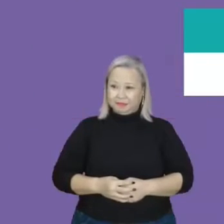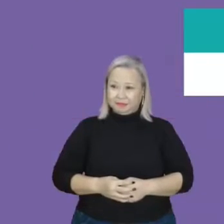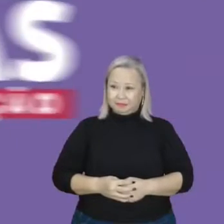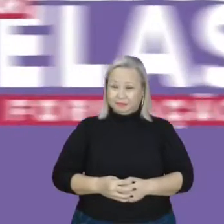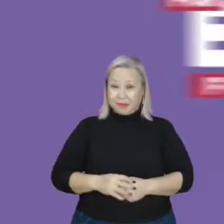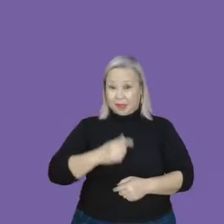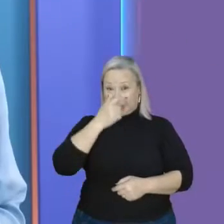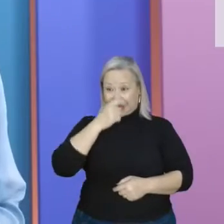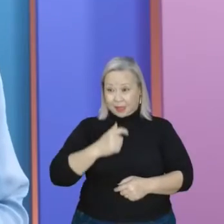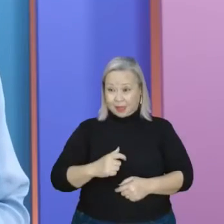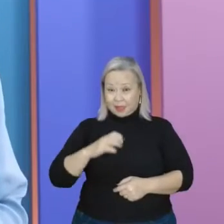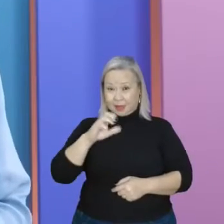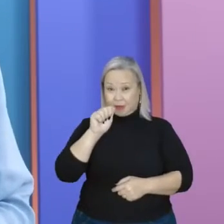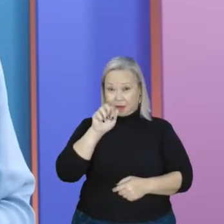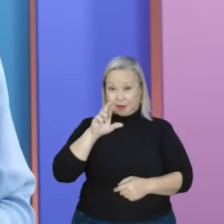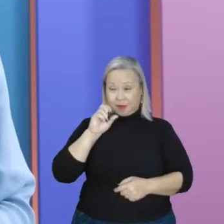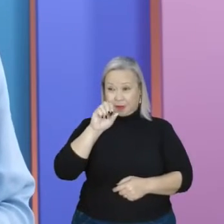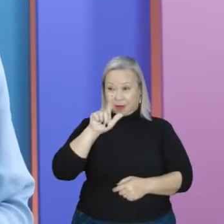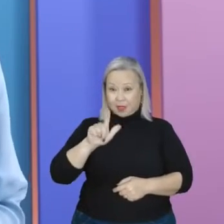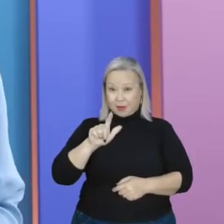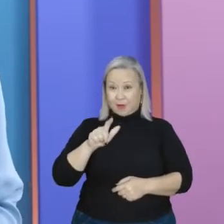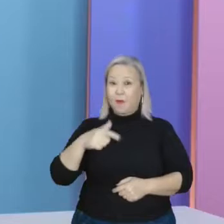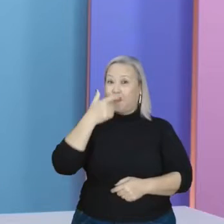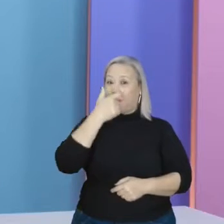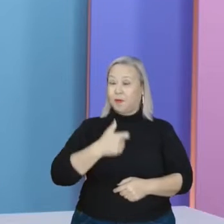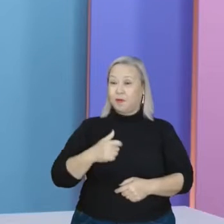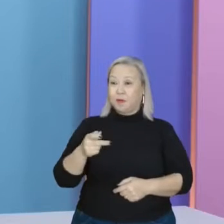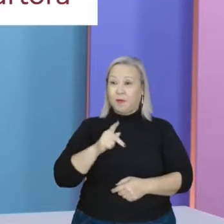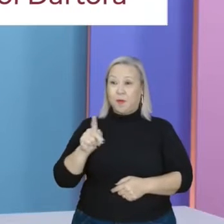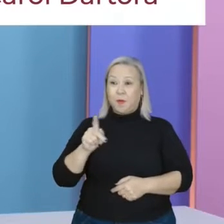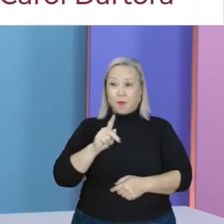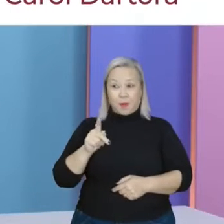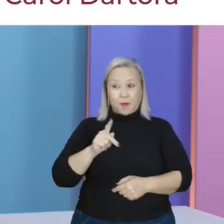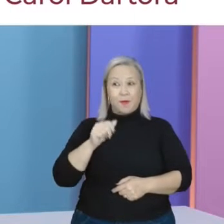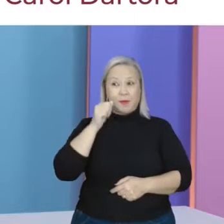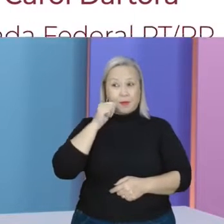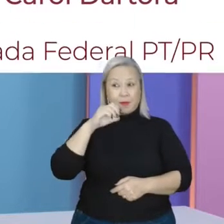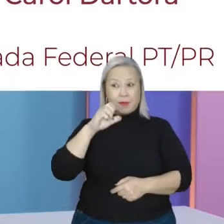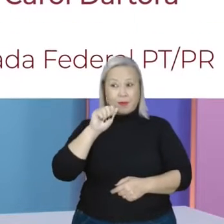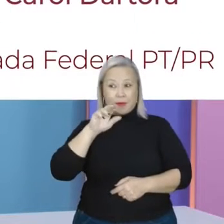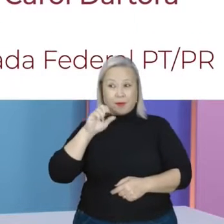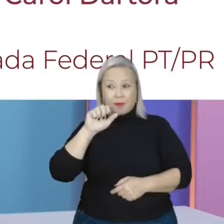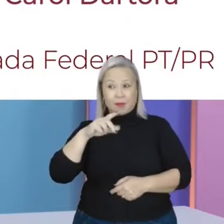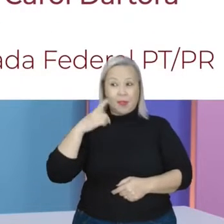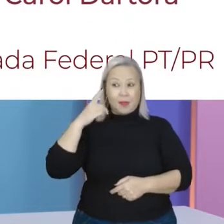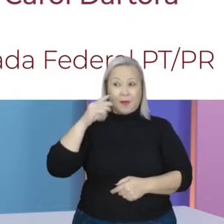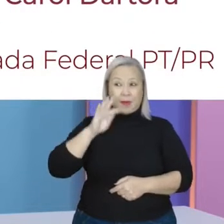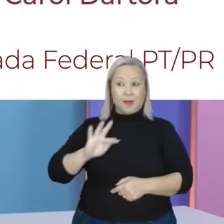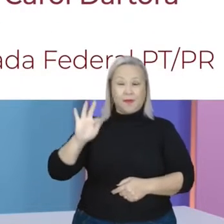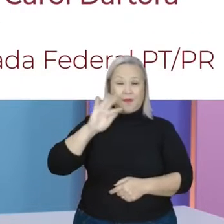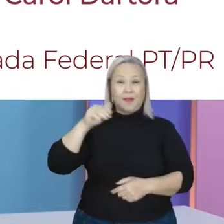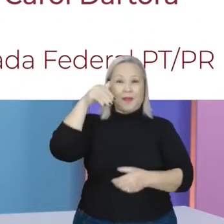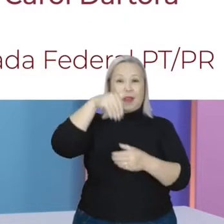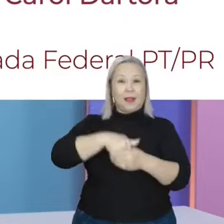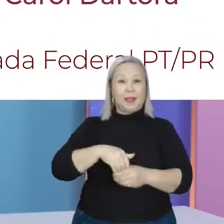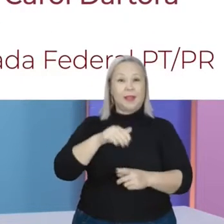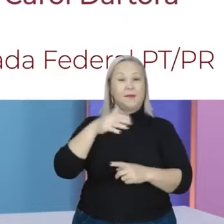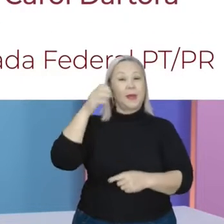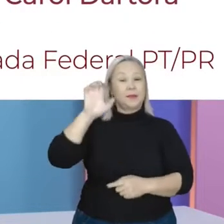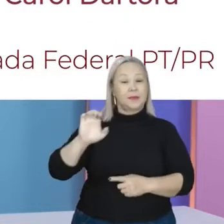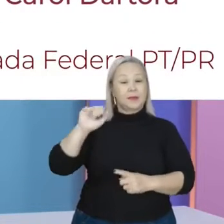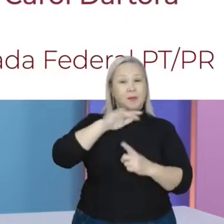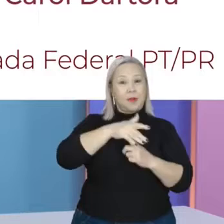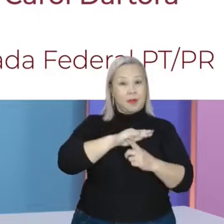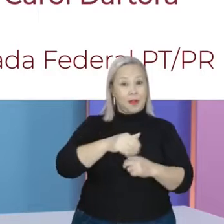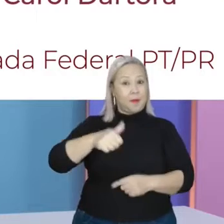Eu sou Carol D'Artora, sou professora e deputada federal eleita pelo Estado do Paraná, primeira